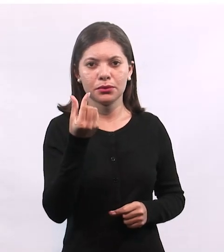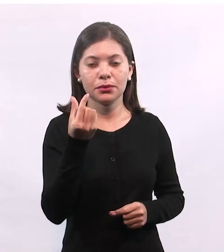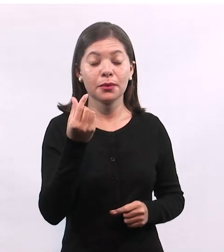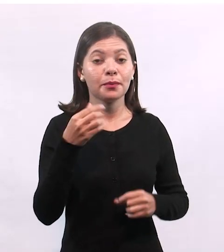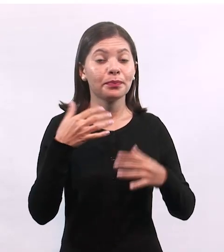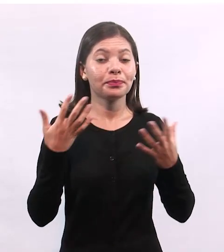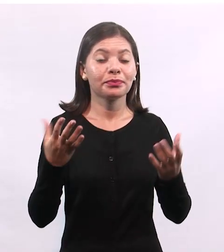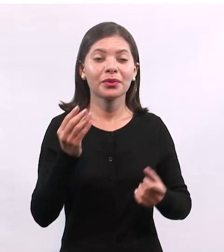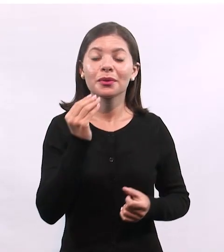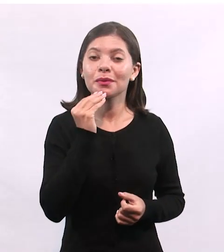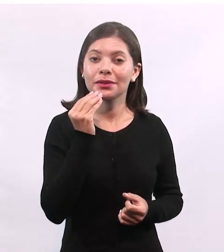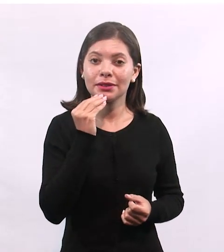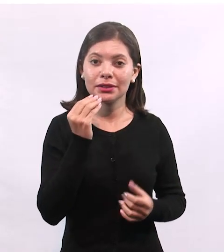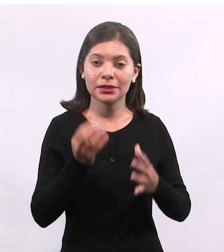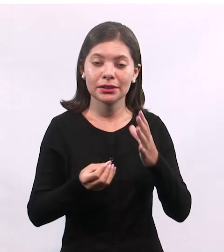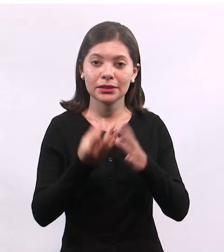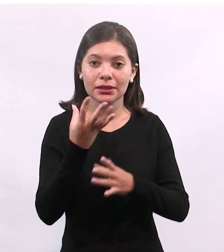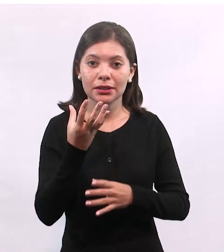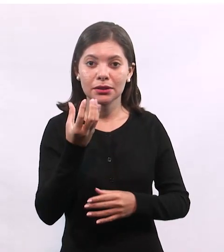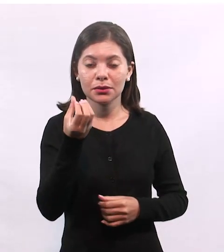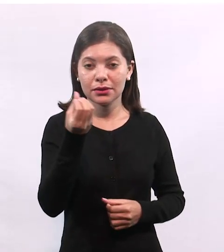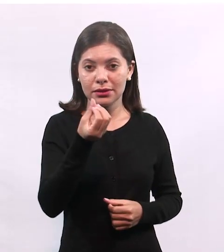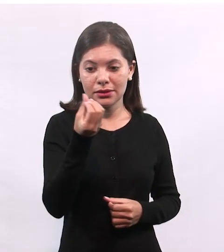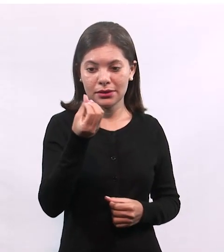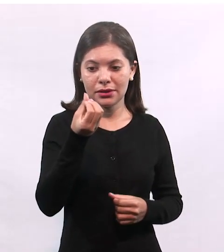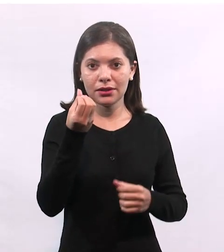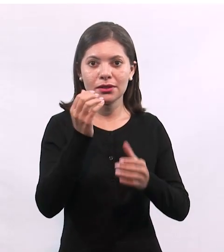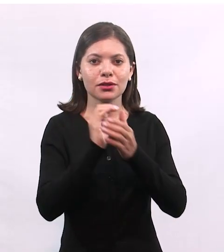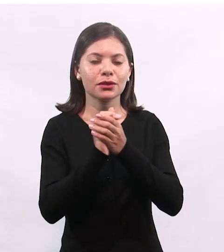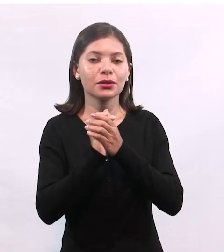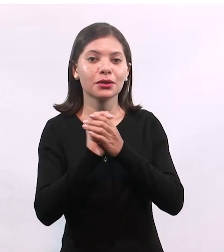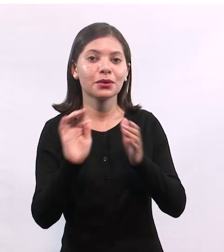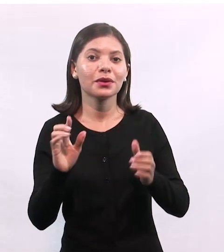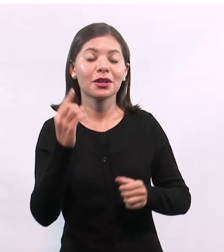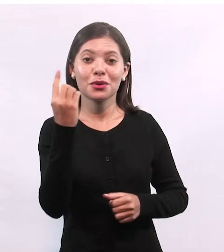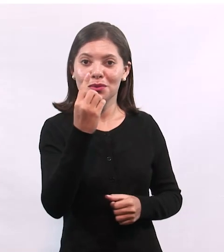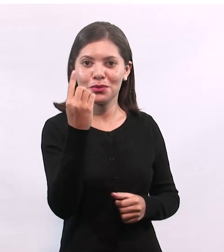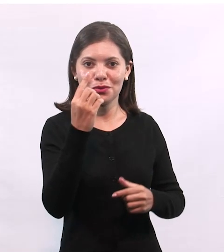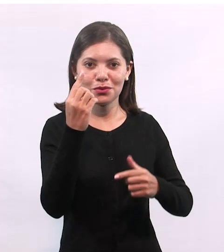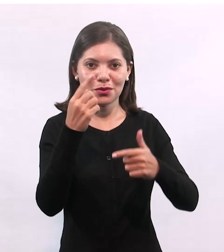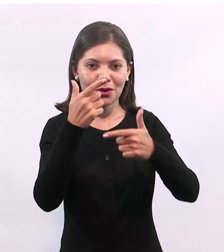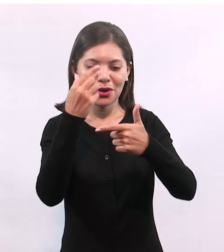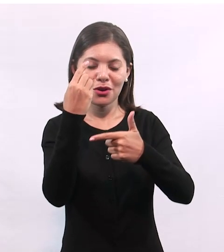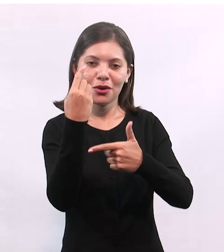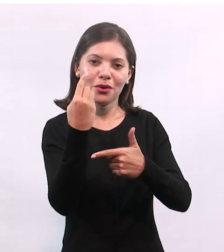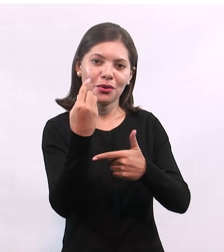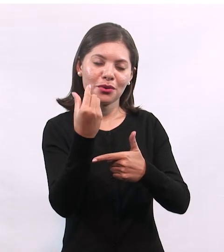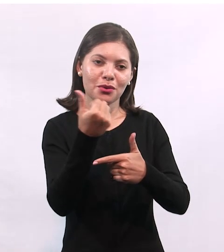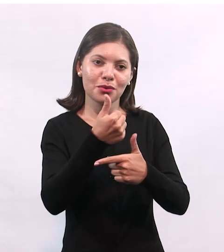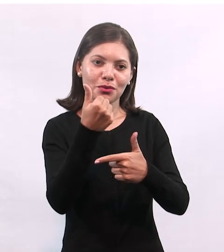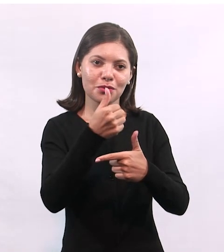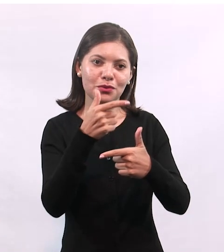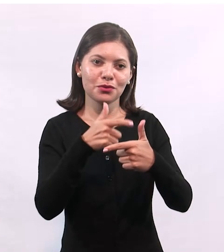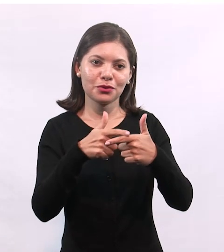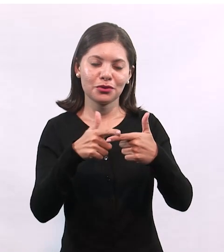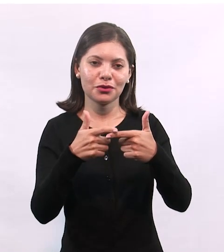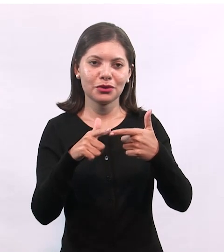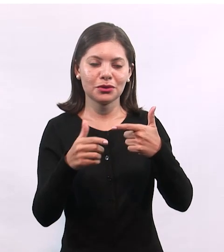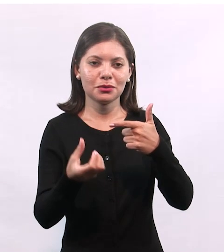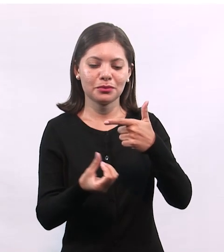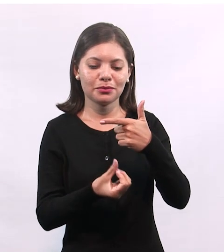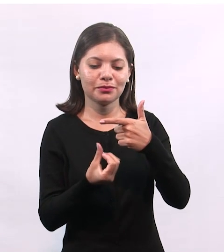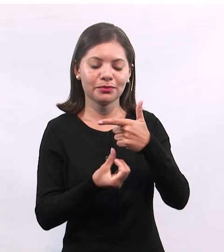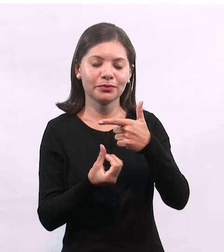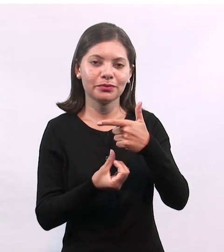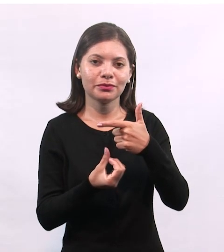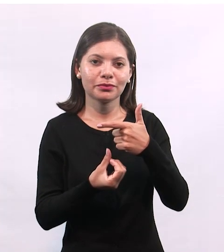a chance de sair um número 6 no lançamento de um lado é de um em seis um dividido para 6